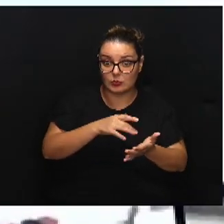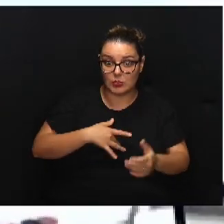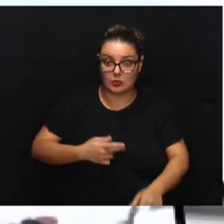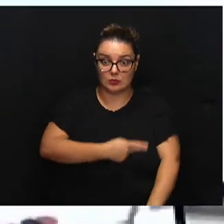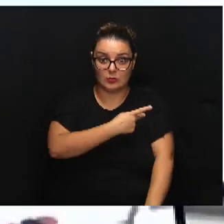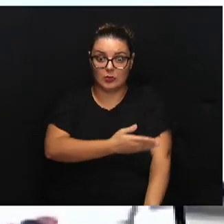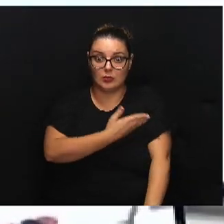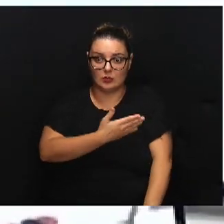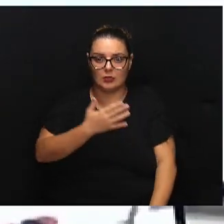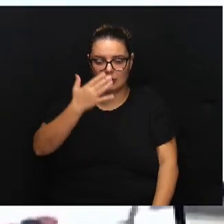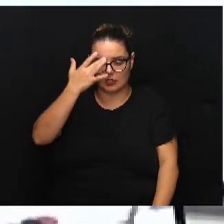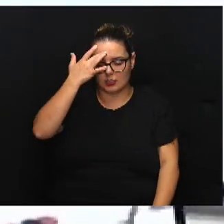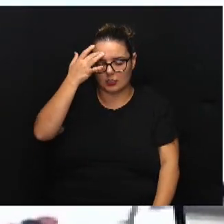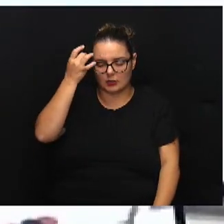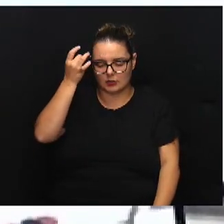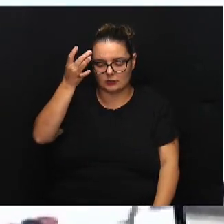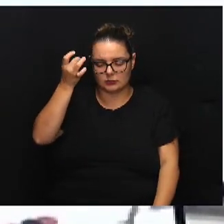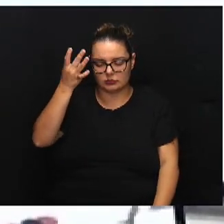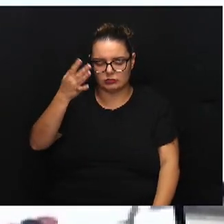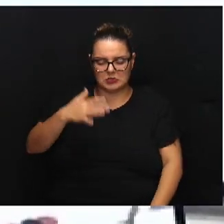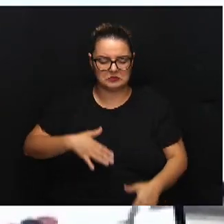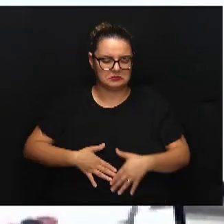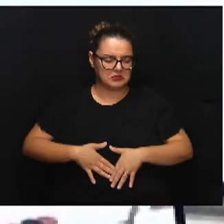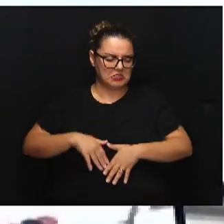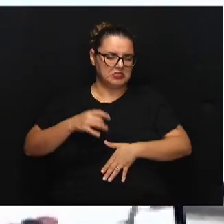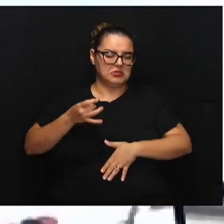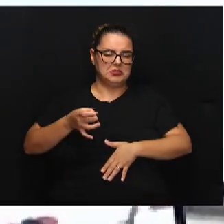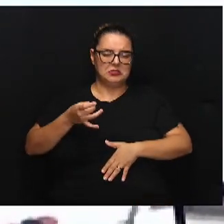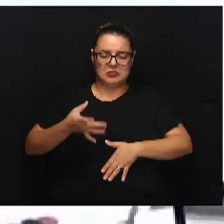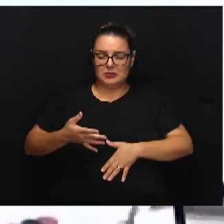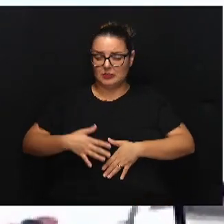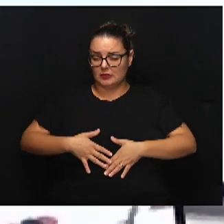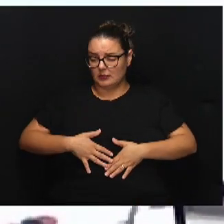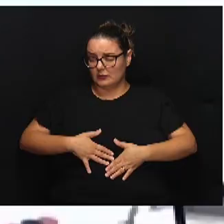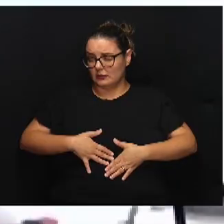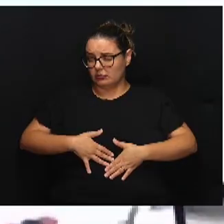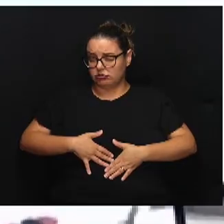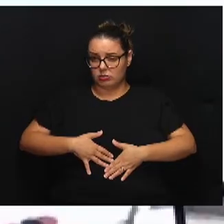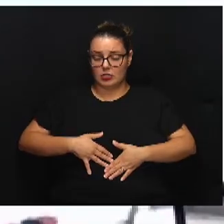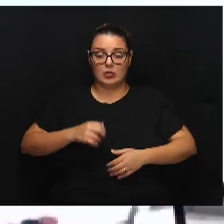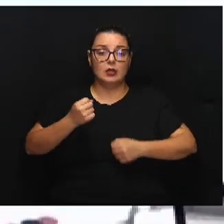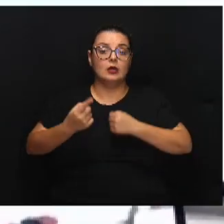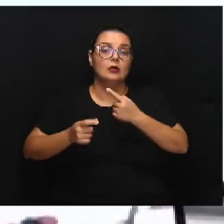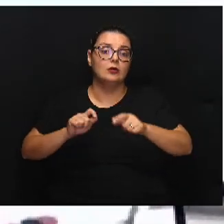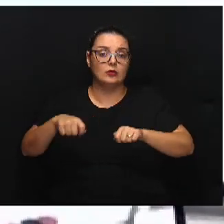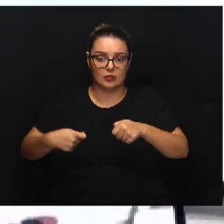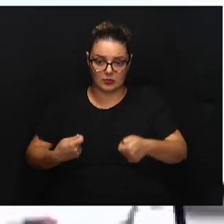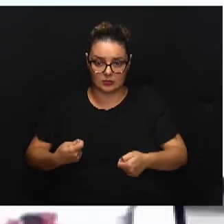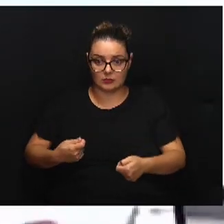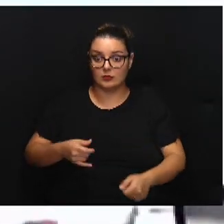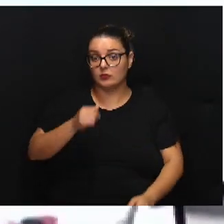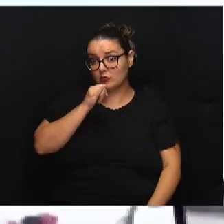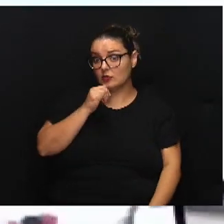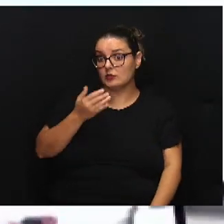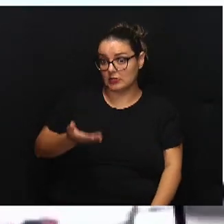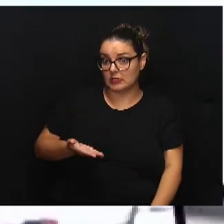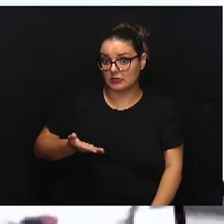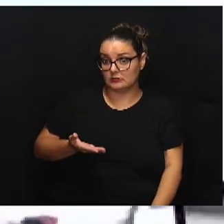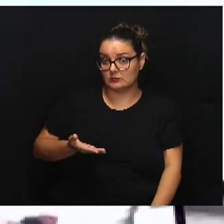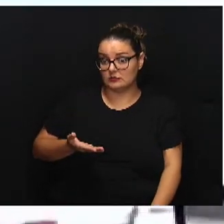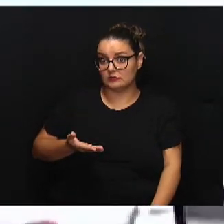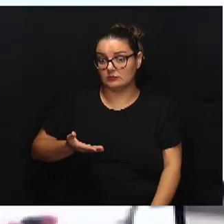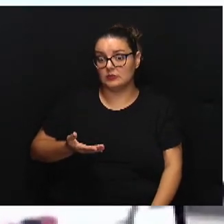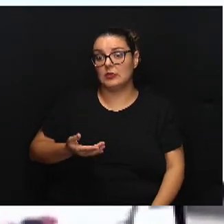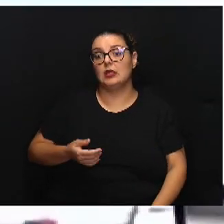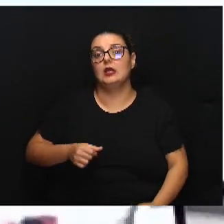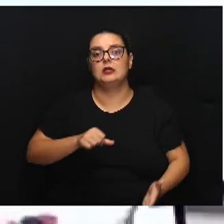alta, com dor de cabeça, dor de estômago, são alguns dos sinais, para dar um exemplo, as